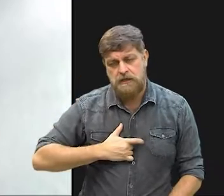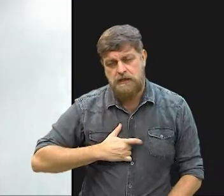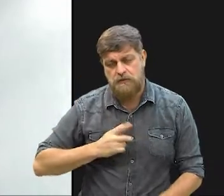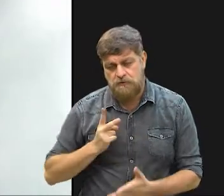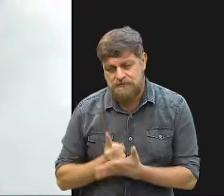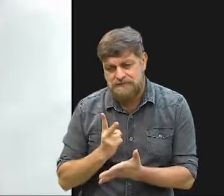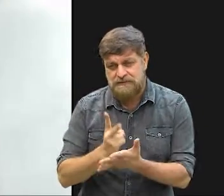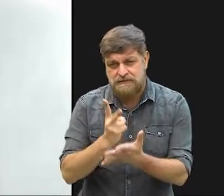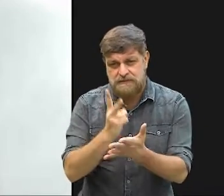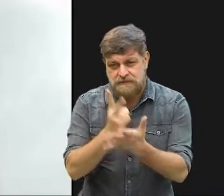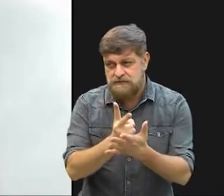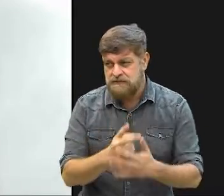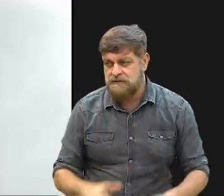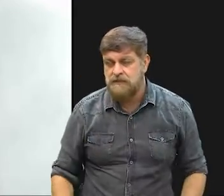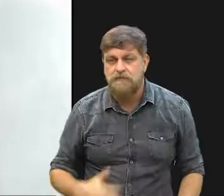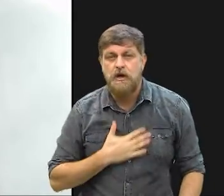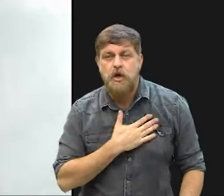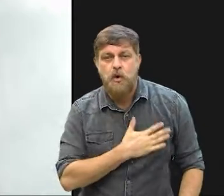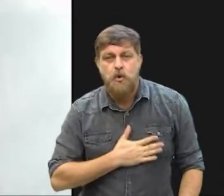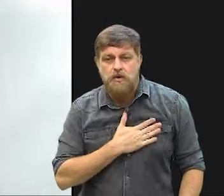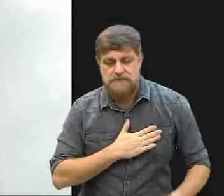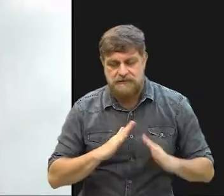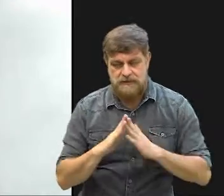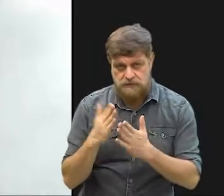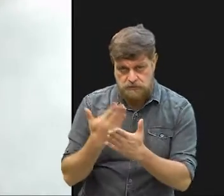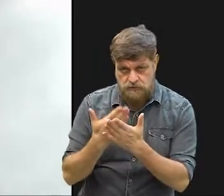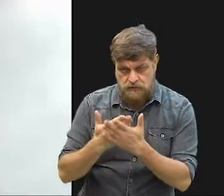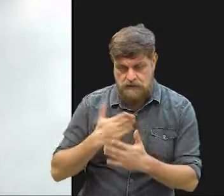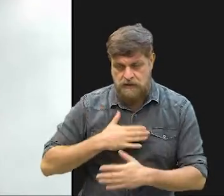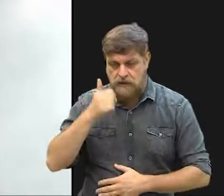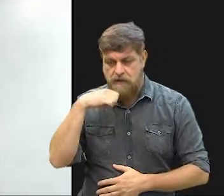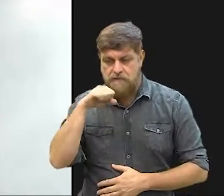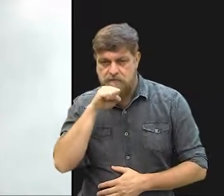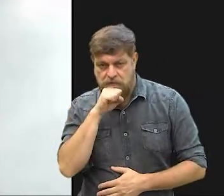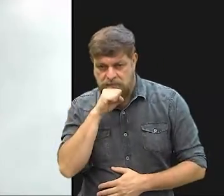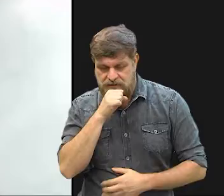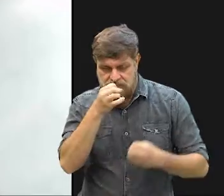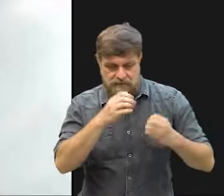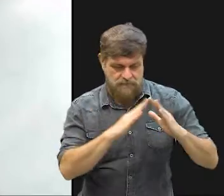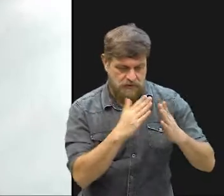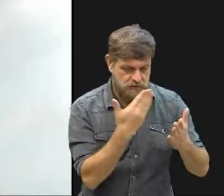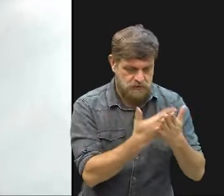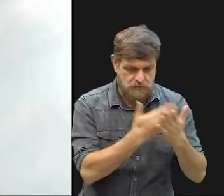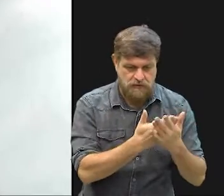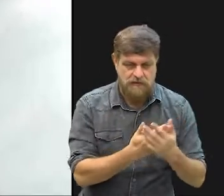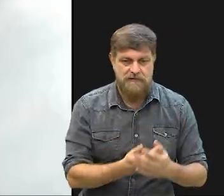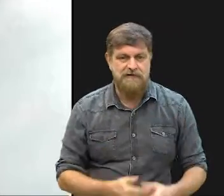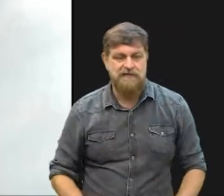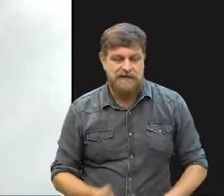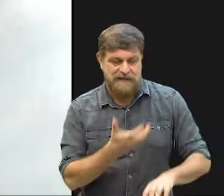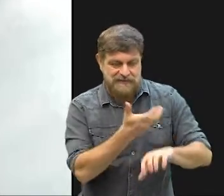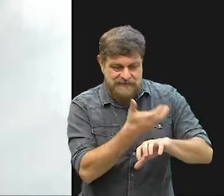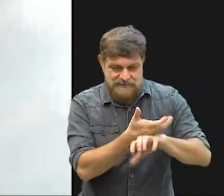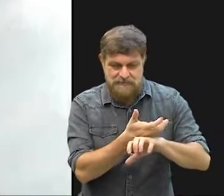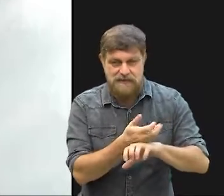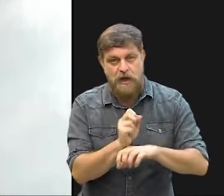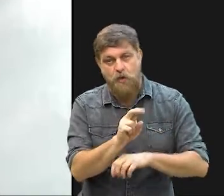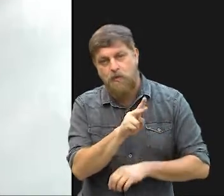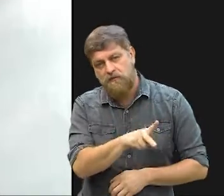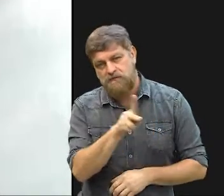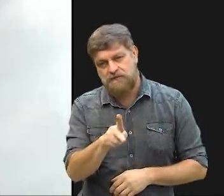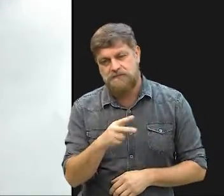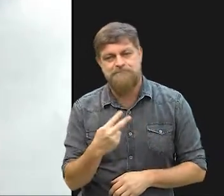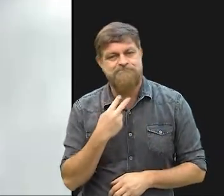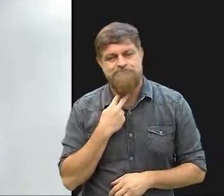eu sempre gostei muito do colégio. Minha mãe dizia assim, ou você gosta da escola, ou da matéria, ou do professor, porque